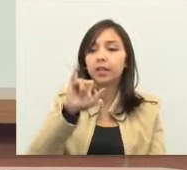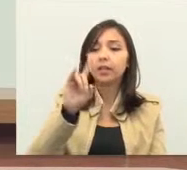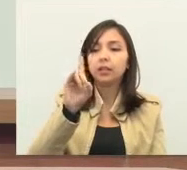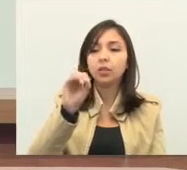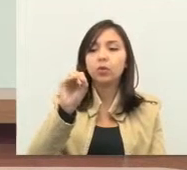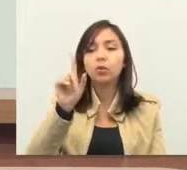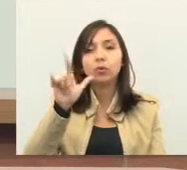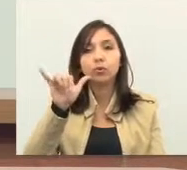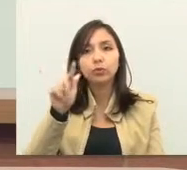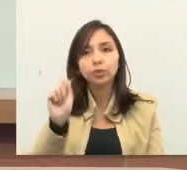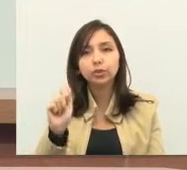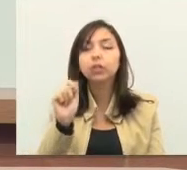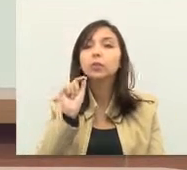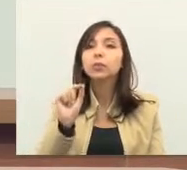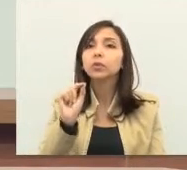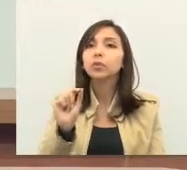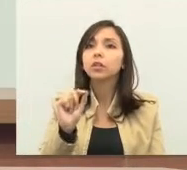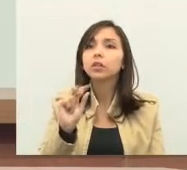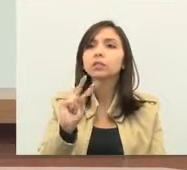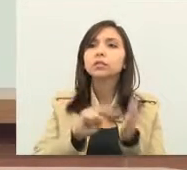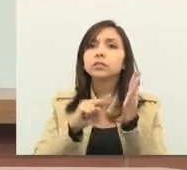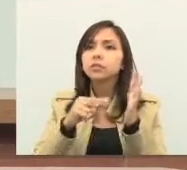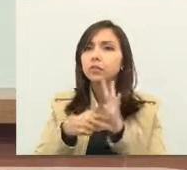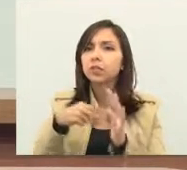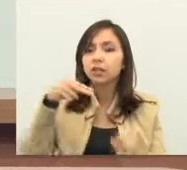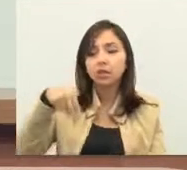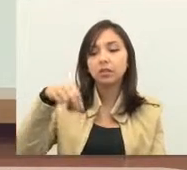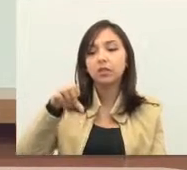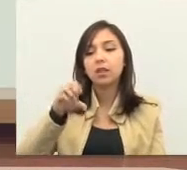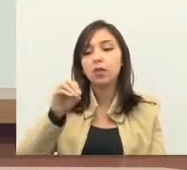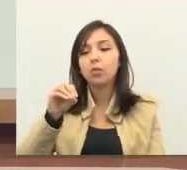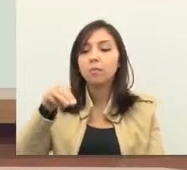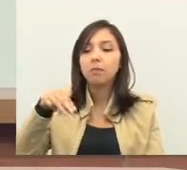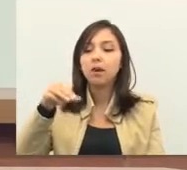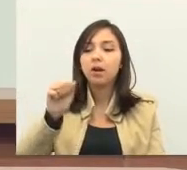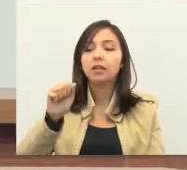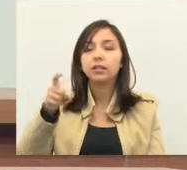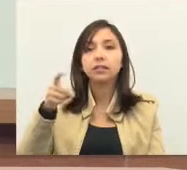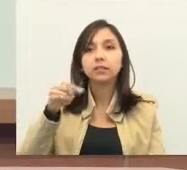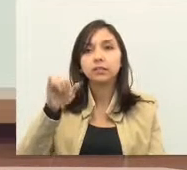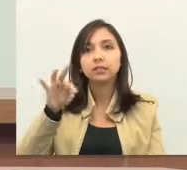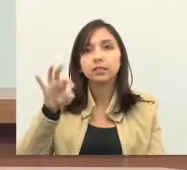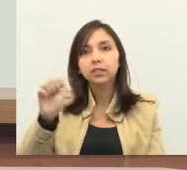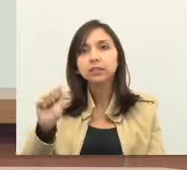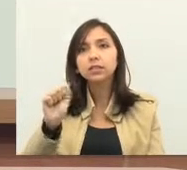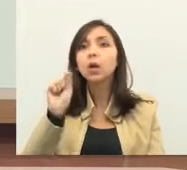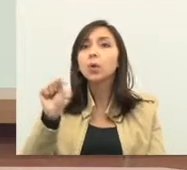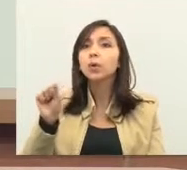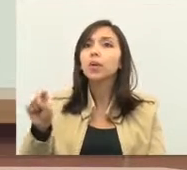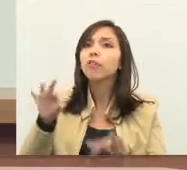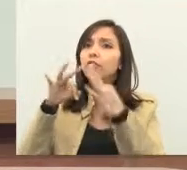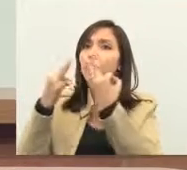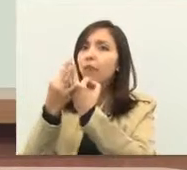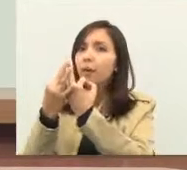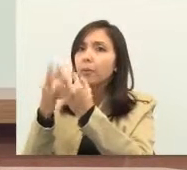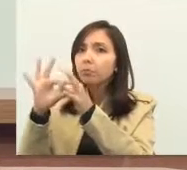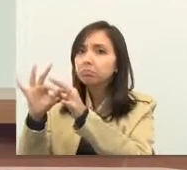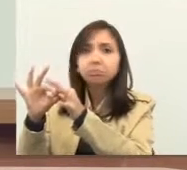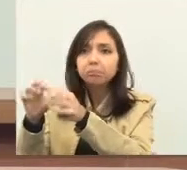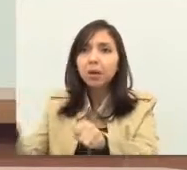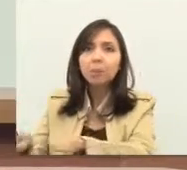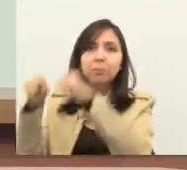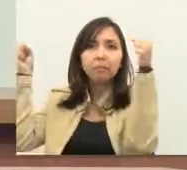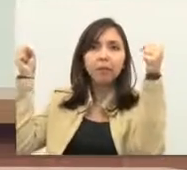é de fundamento neomarxista, e pretende-se destruir as famílias, retirar